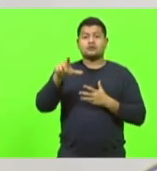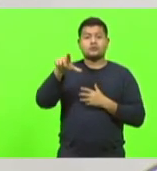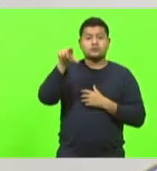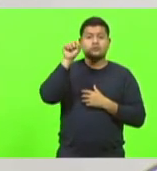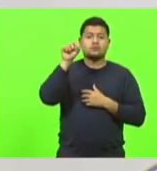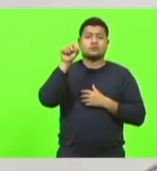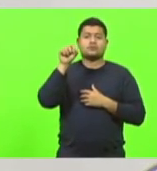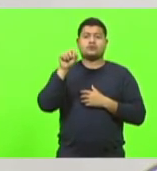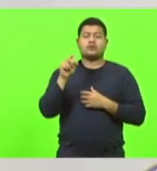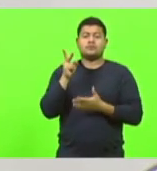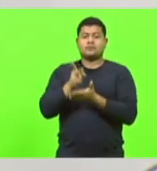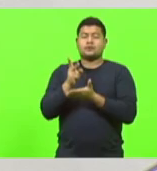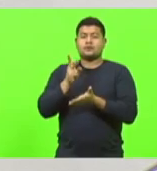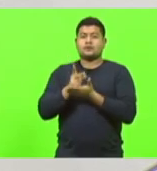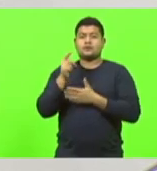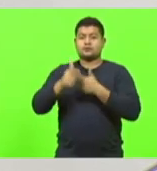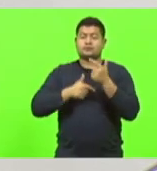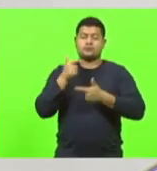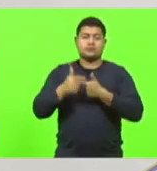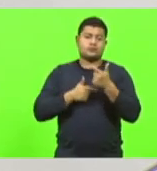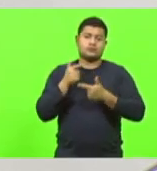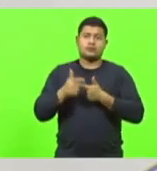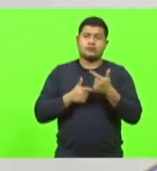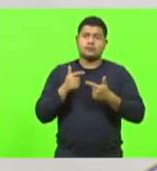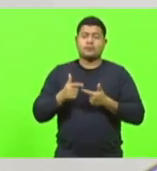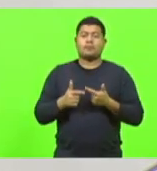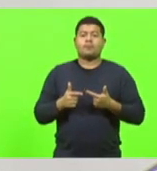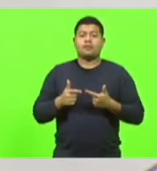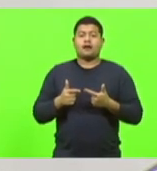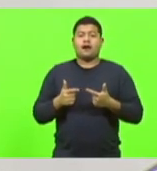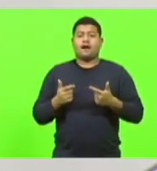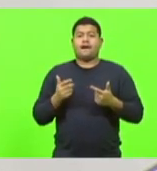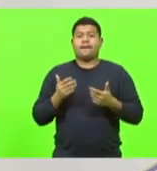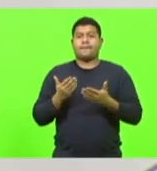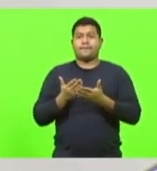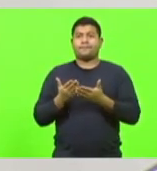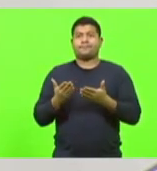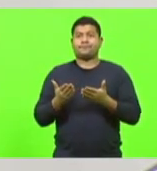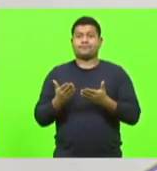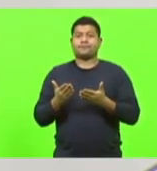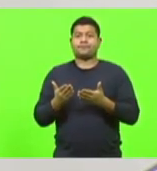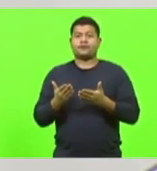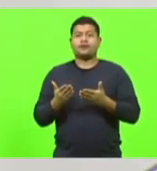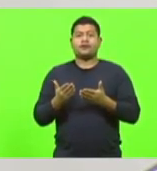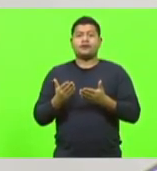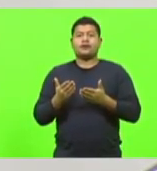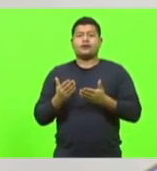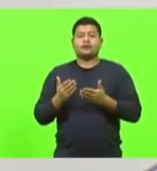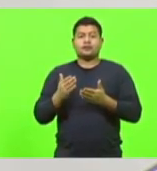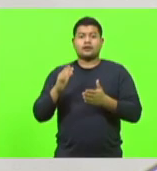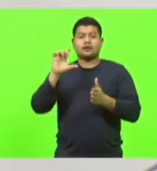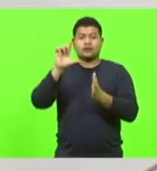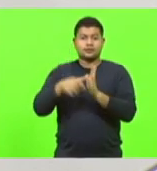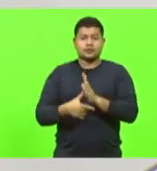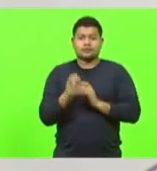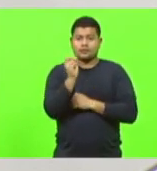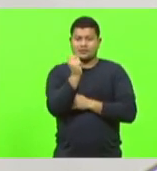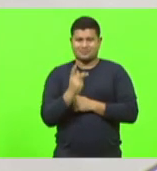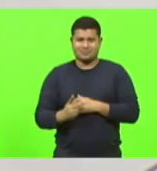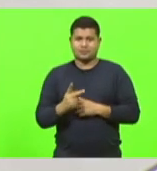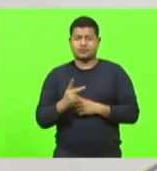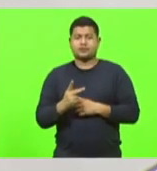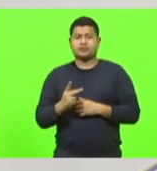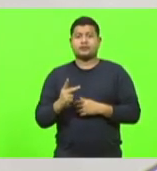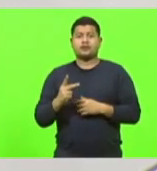no Exercício do cargo efetivo em que se der a aposentadoria pelo tempo